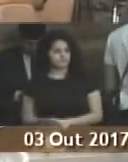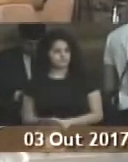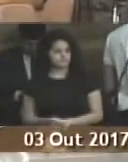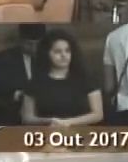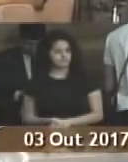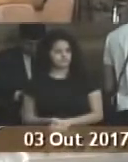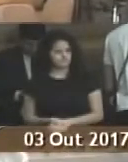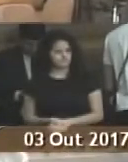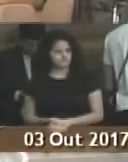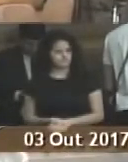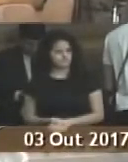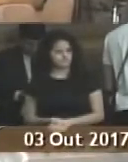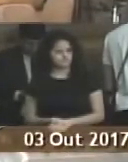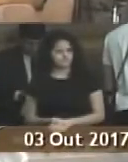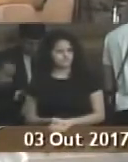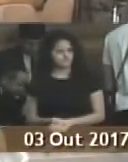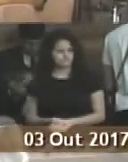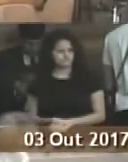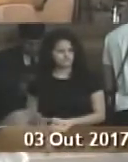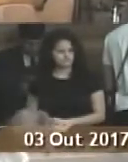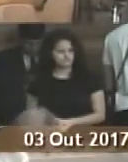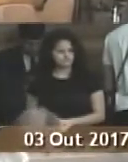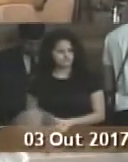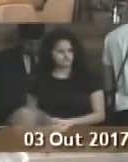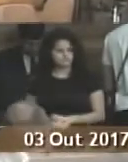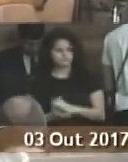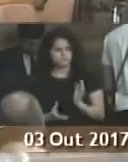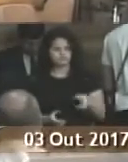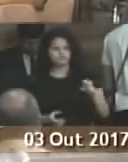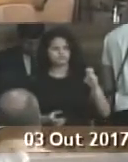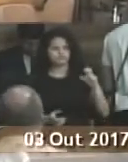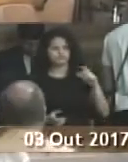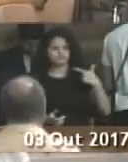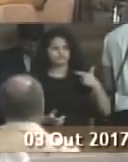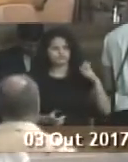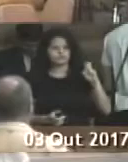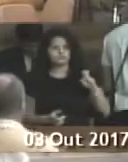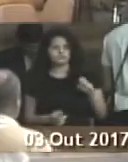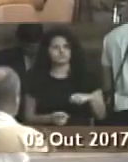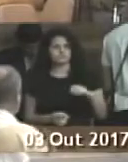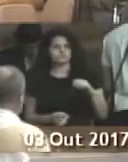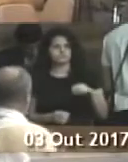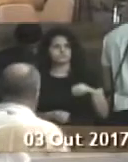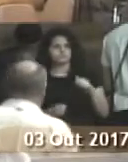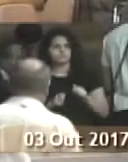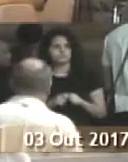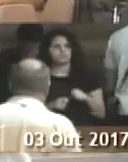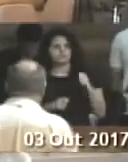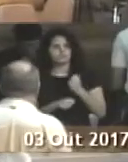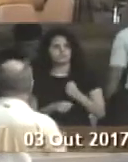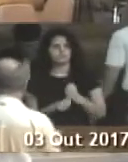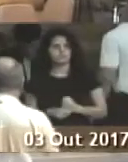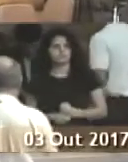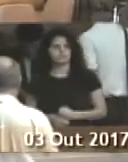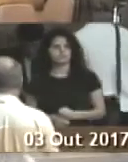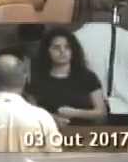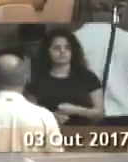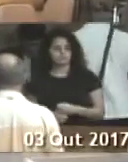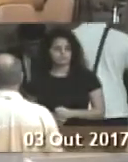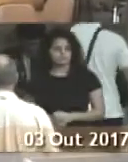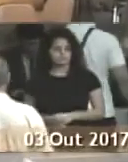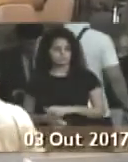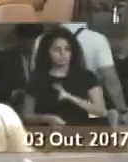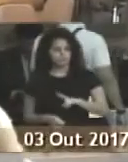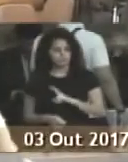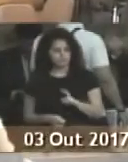têm um trabalho aí, eu acho que já tem mais, uns 25 anos, pelo menos, atrás de incentivo, e cada dia que passa as pessoas